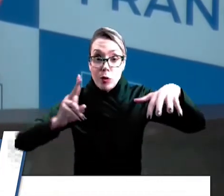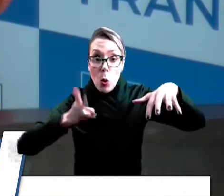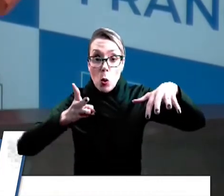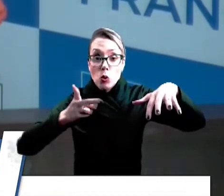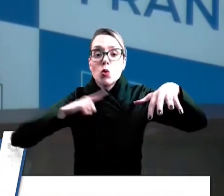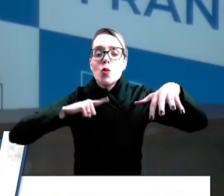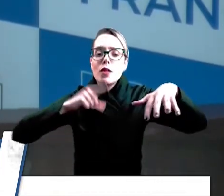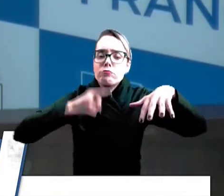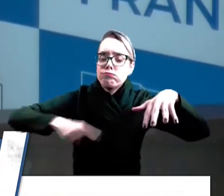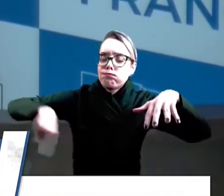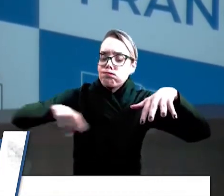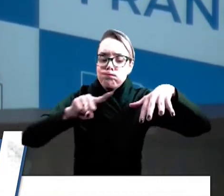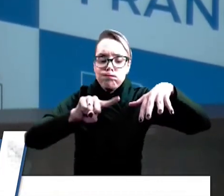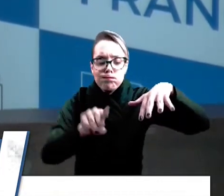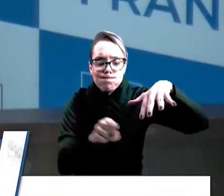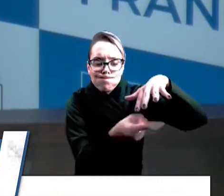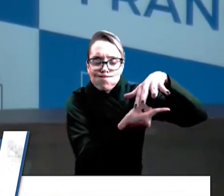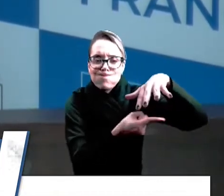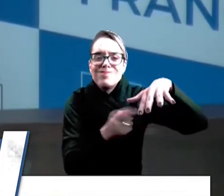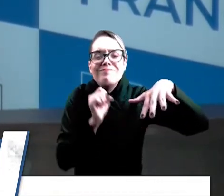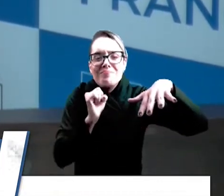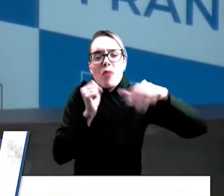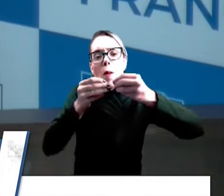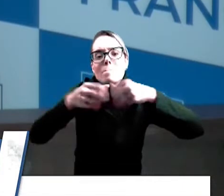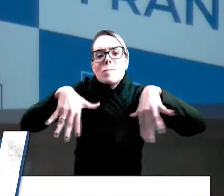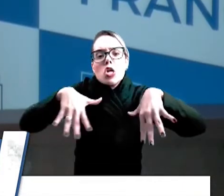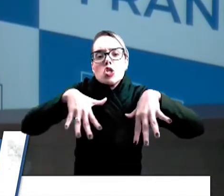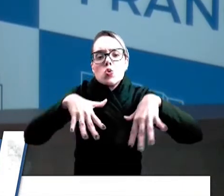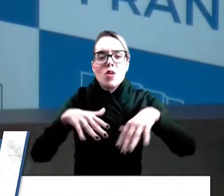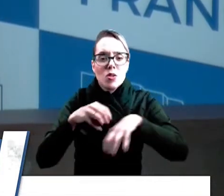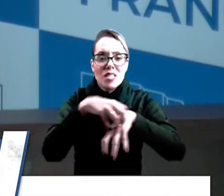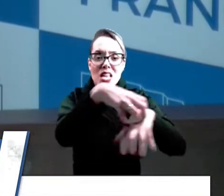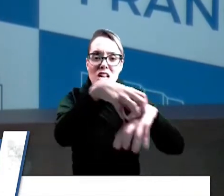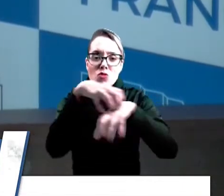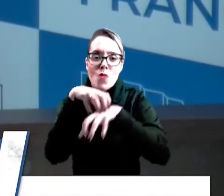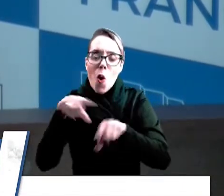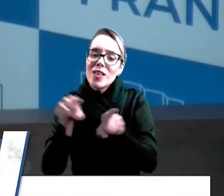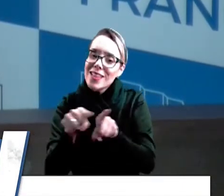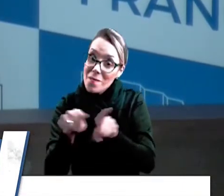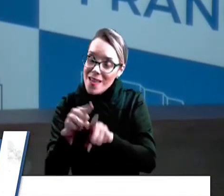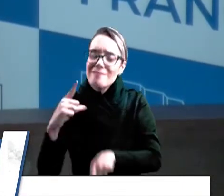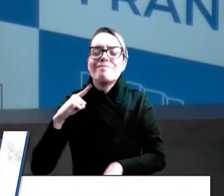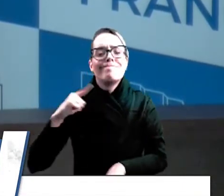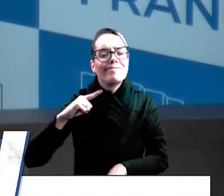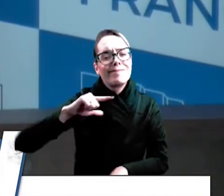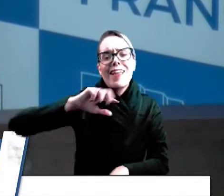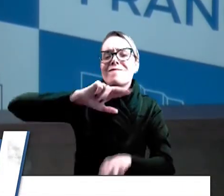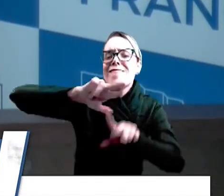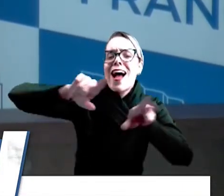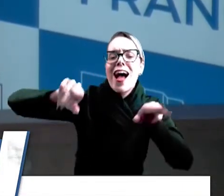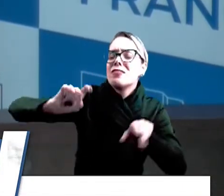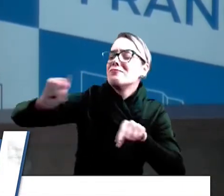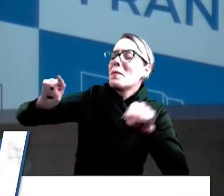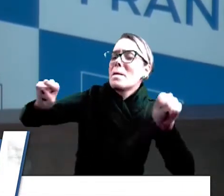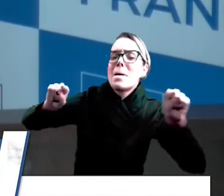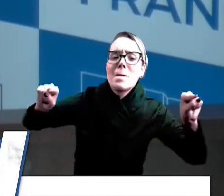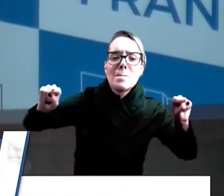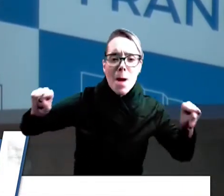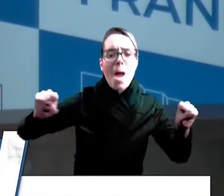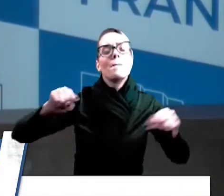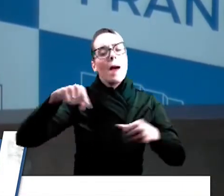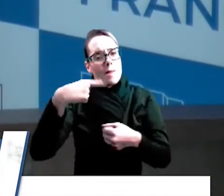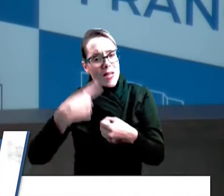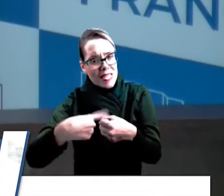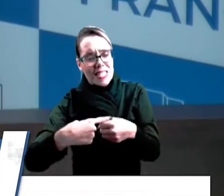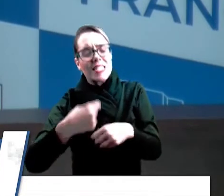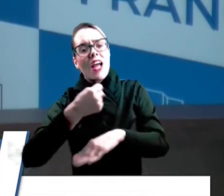de Figueiredo, também tem esse problema, vários pontos da Cidade Franca, eu acho que poderia muito bem estar sentando com o